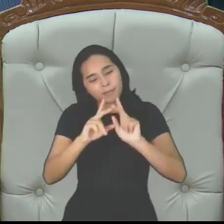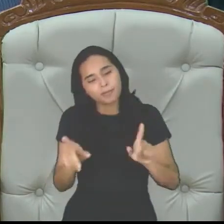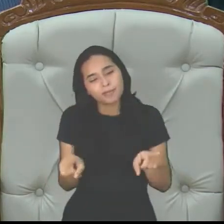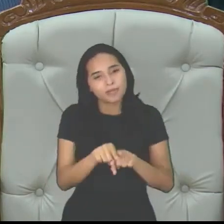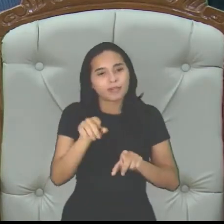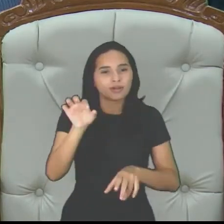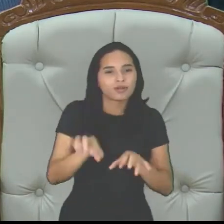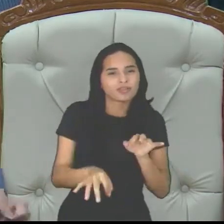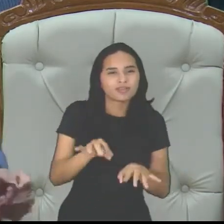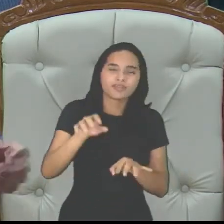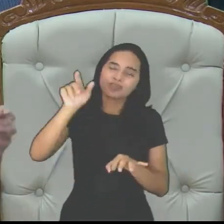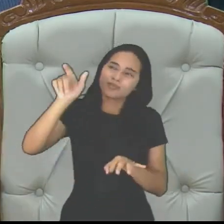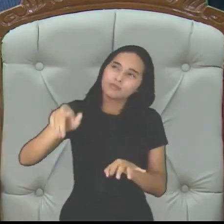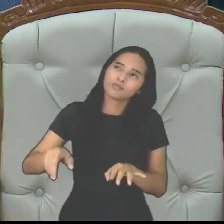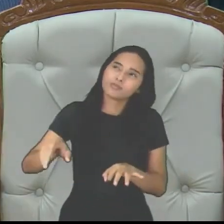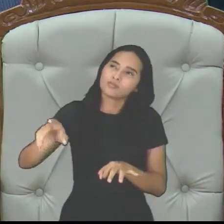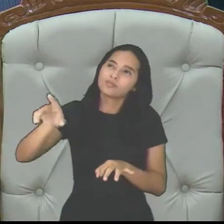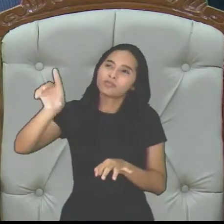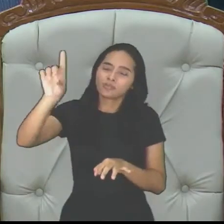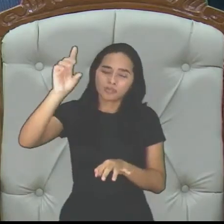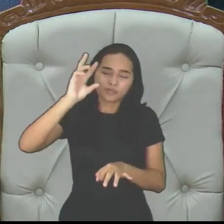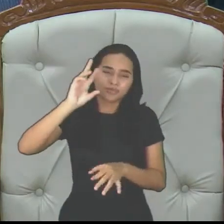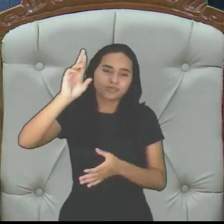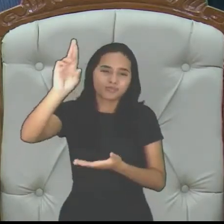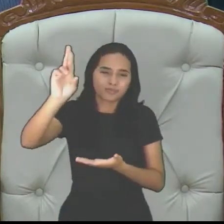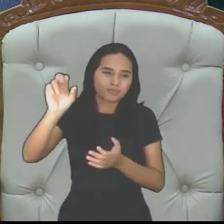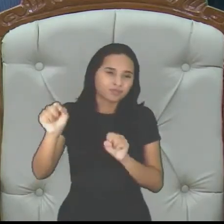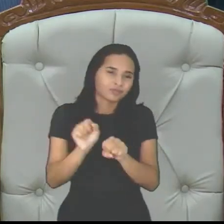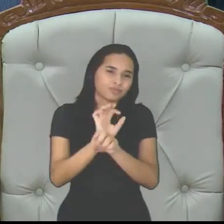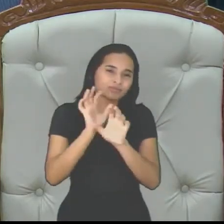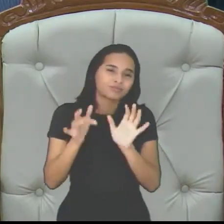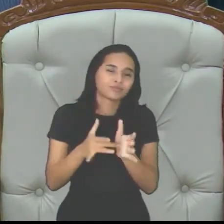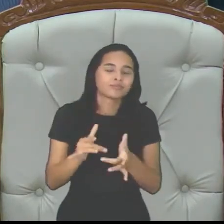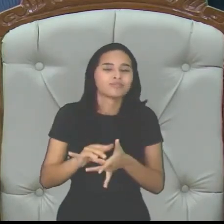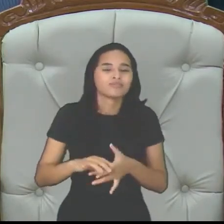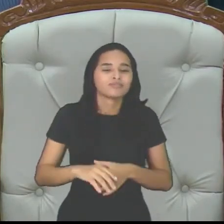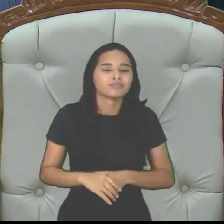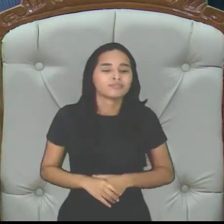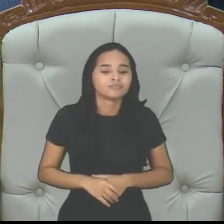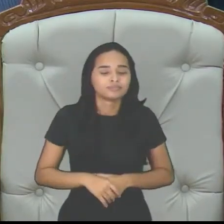justiça na presença do Senhor. Glórias a Jesus.